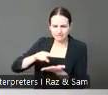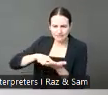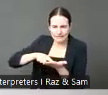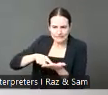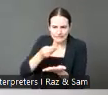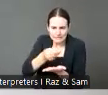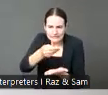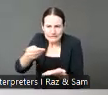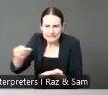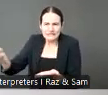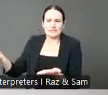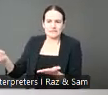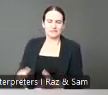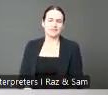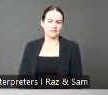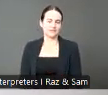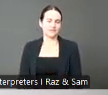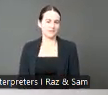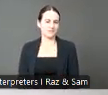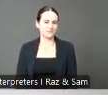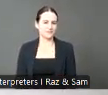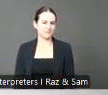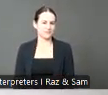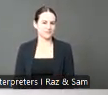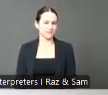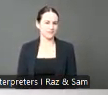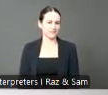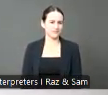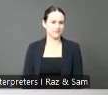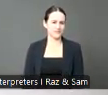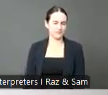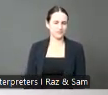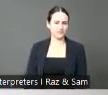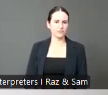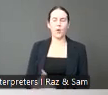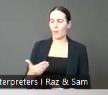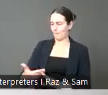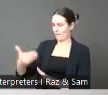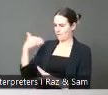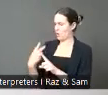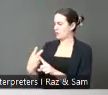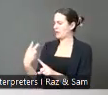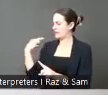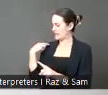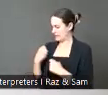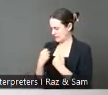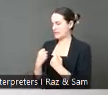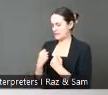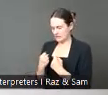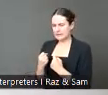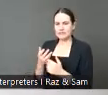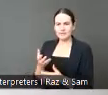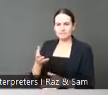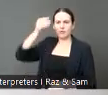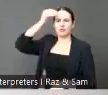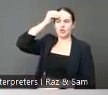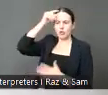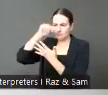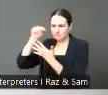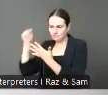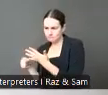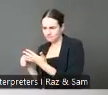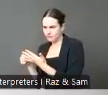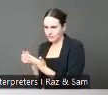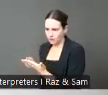combina a recombinação do aprendizado do passado com o serviço, assim como os desenvolvimentos tecnológicos